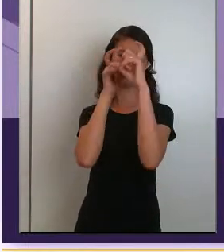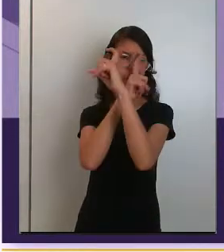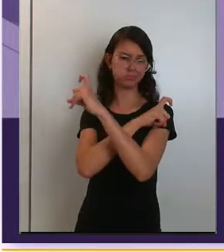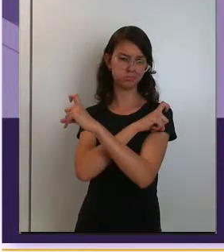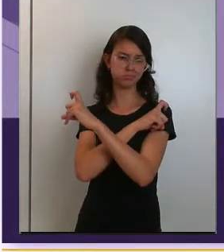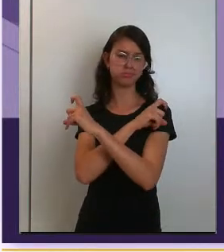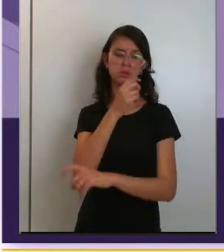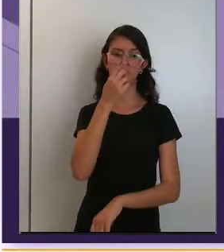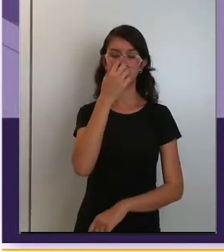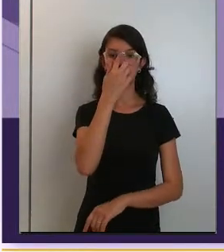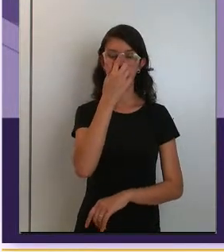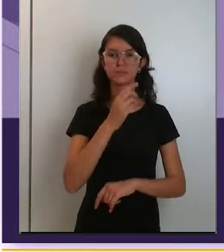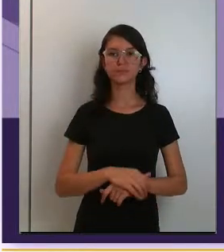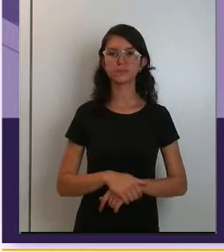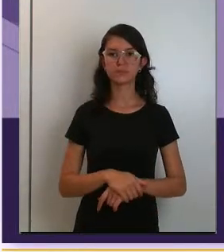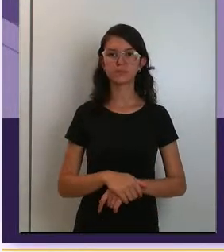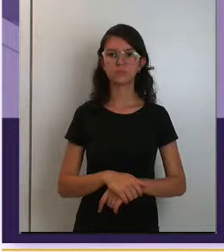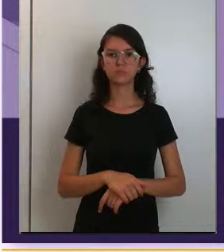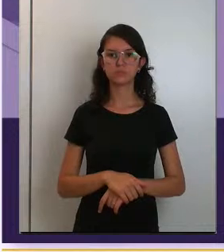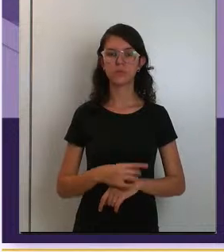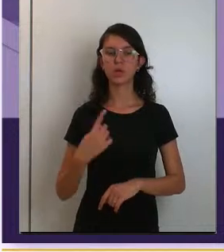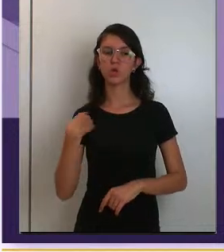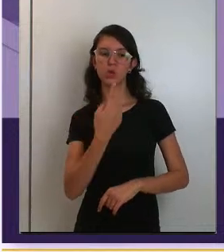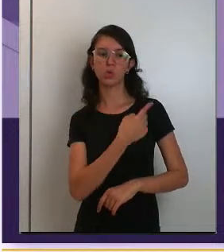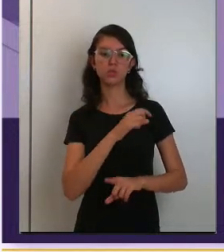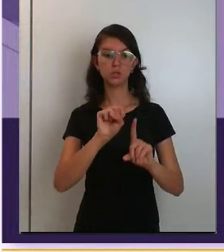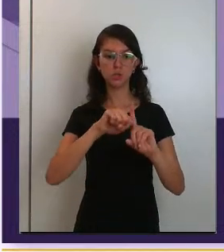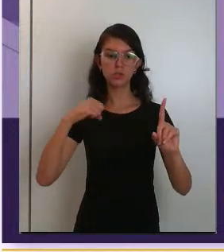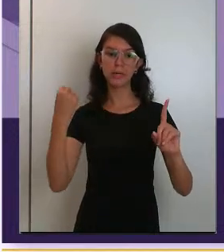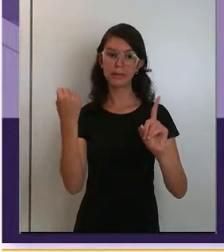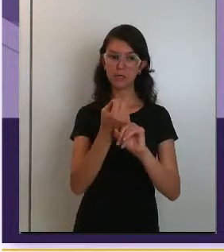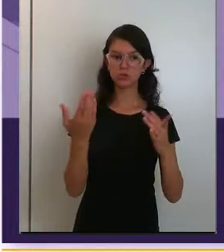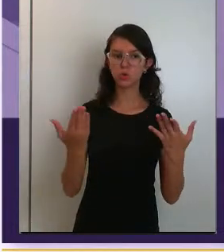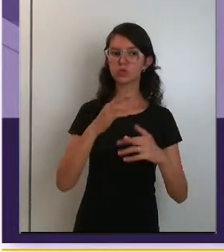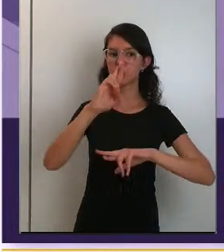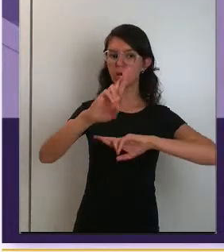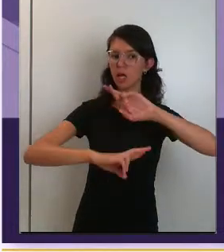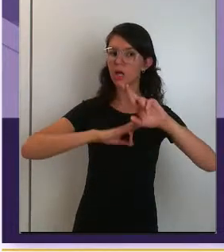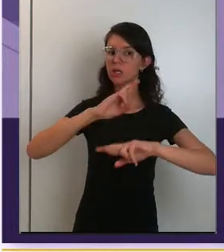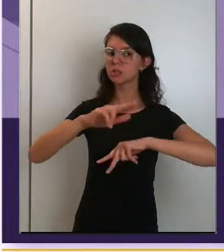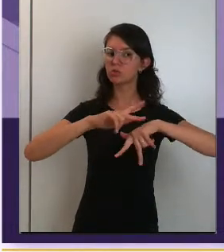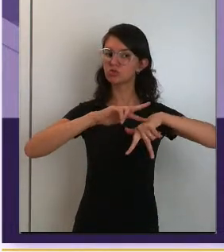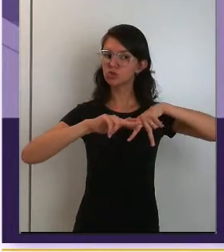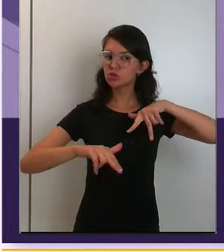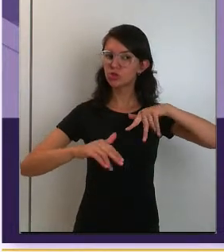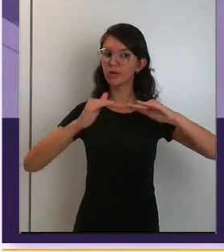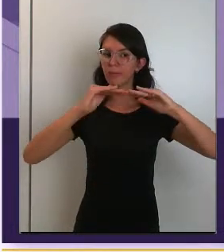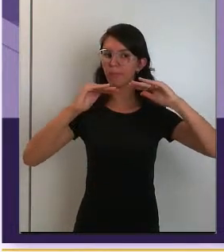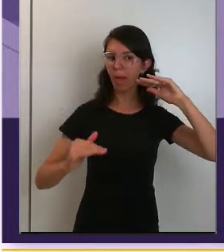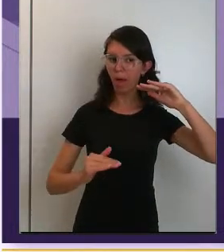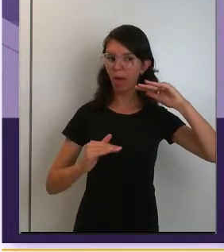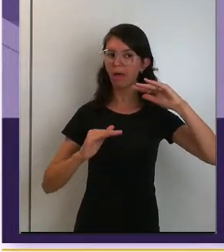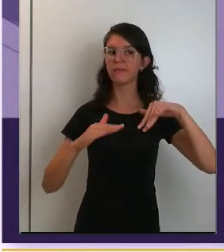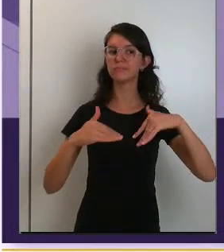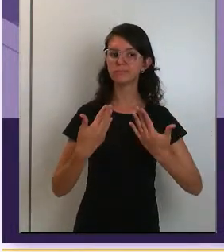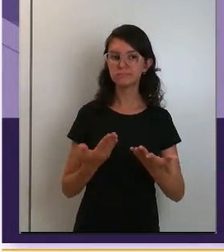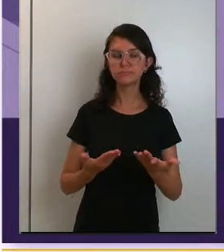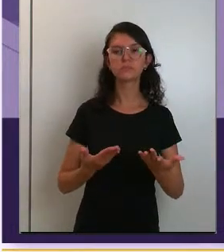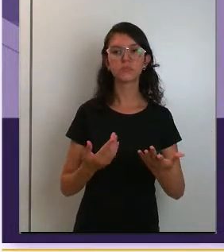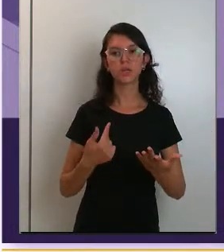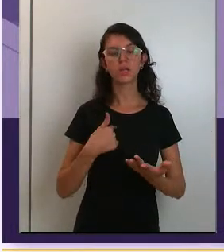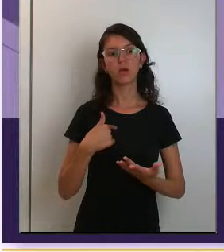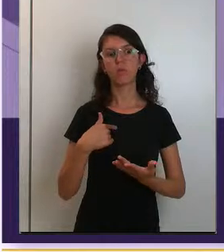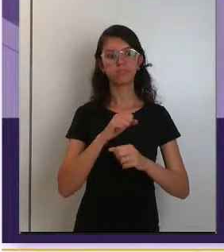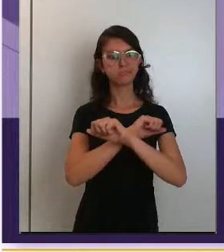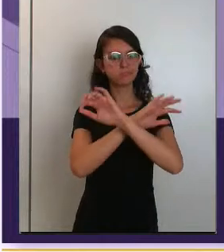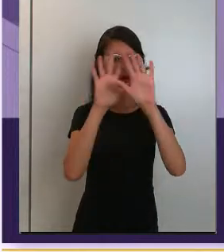distante. Vendo a nossa sociedade como ela está hoje, as relações de gênero que ainda são assimétricas, para mim fica muito